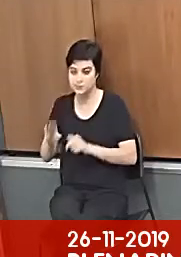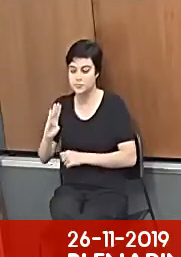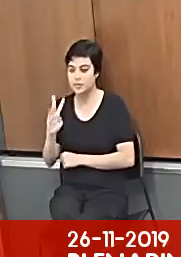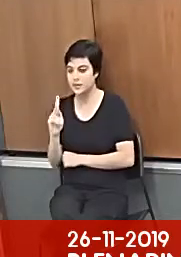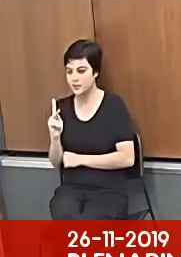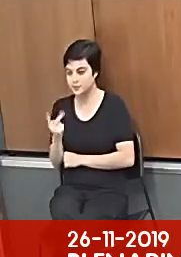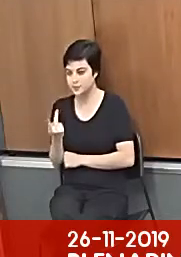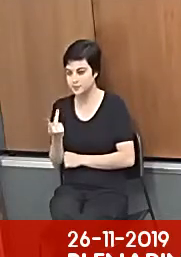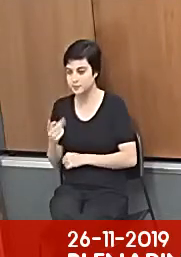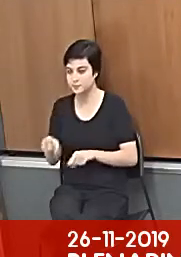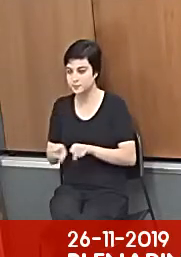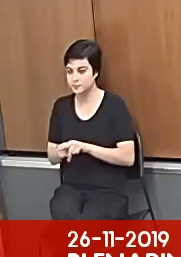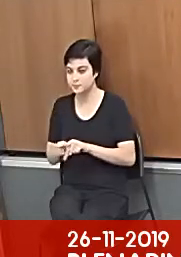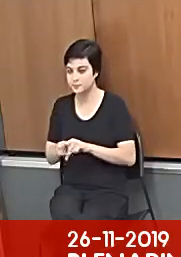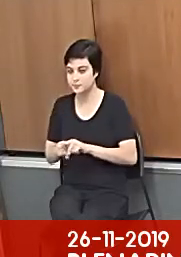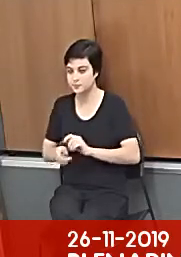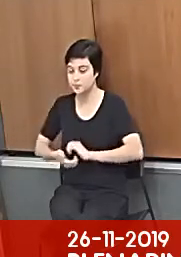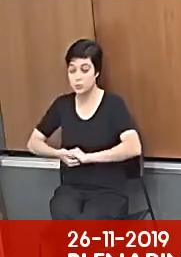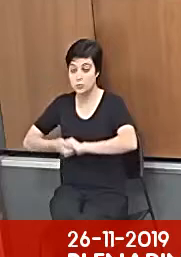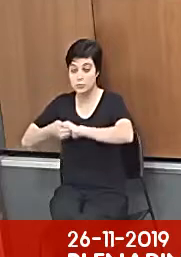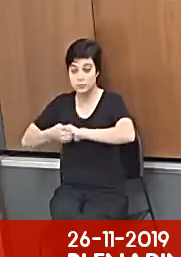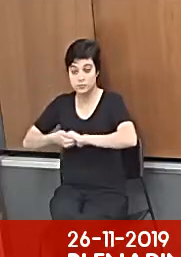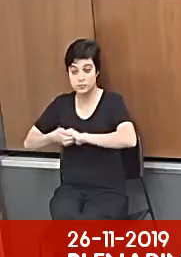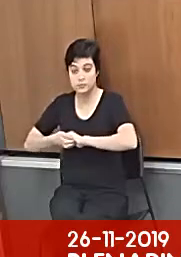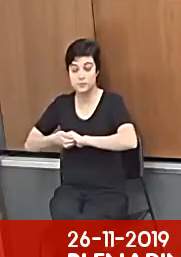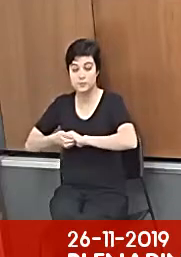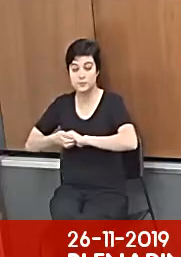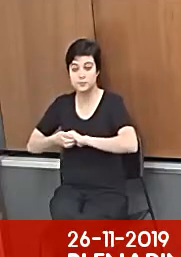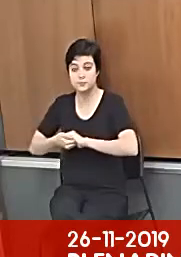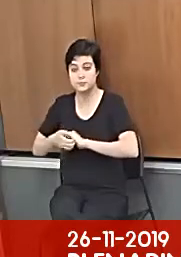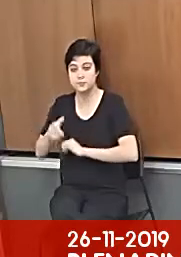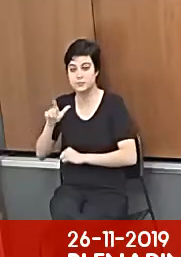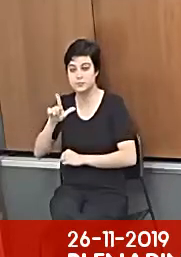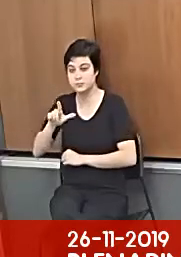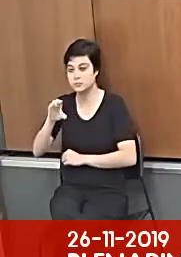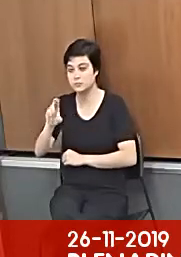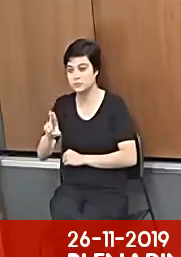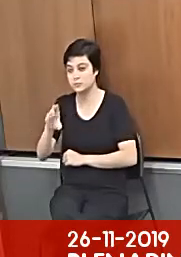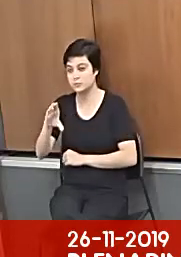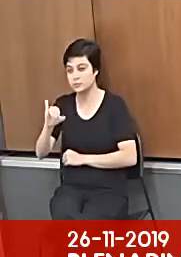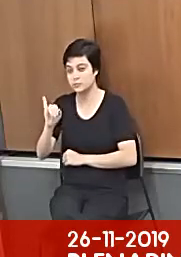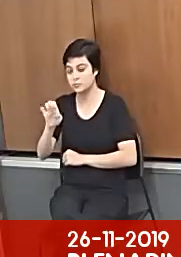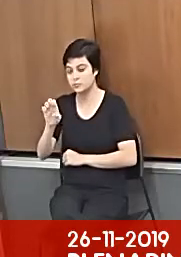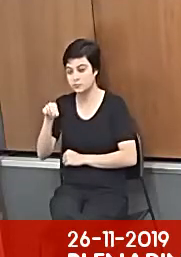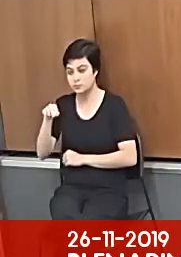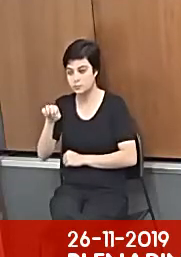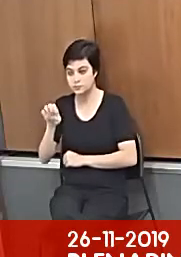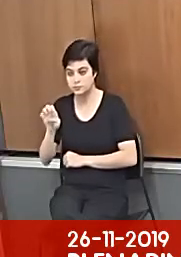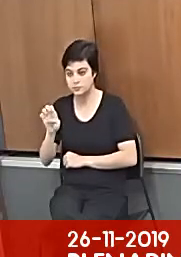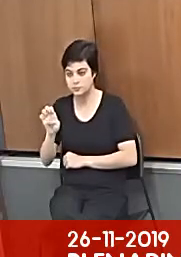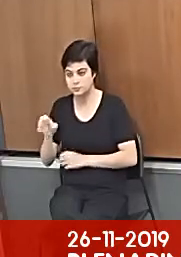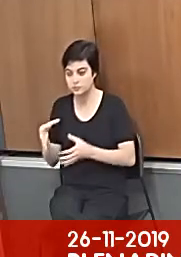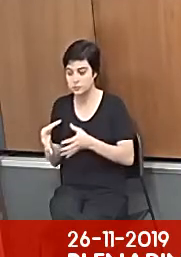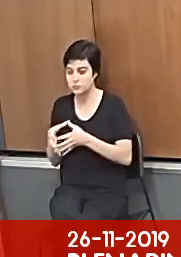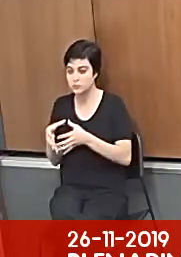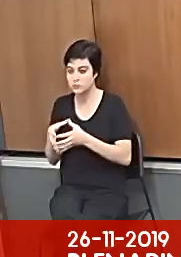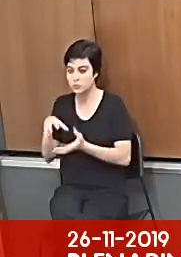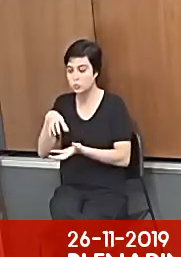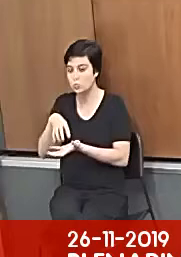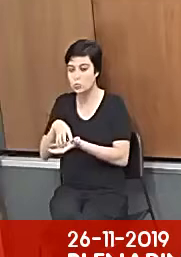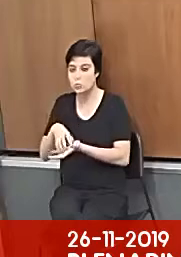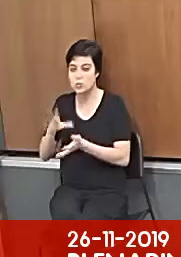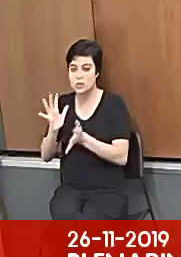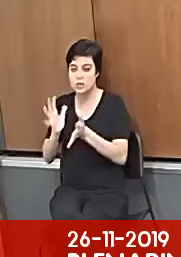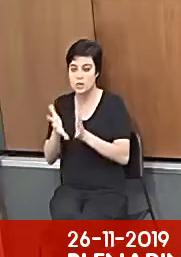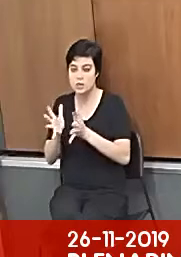Horizonte. Quero cumprimentar a Luciene José de Oliveira, que é do Núcleo de Libras da